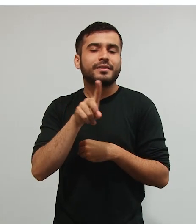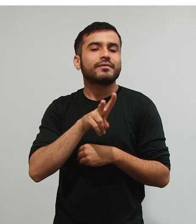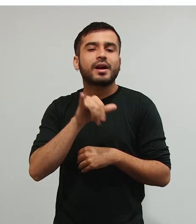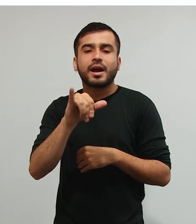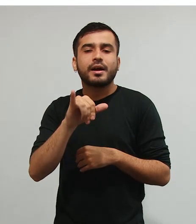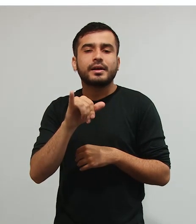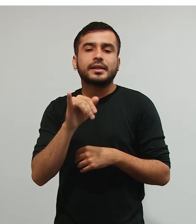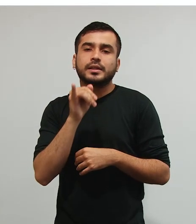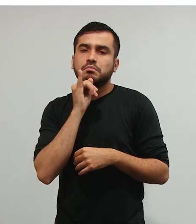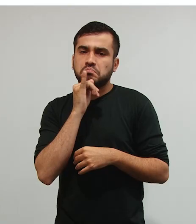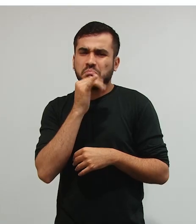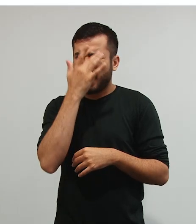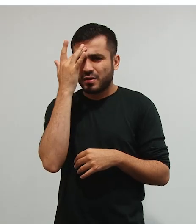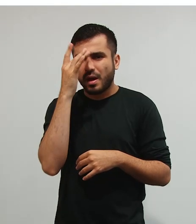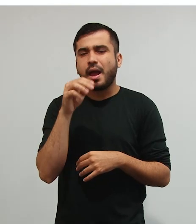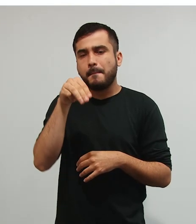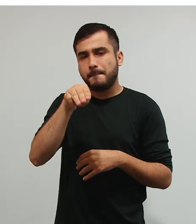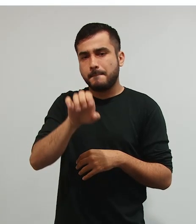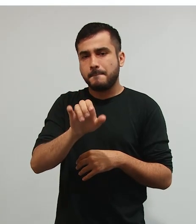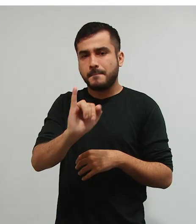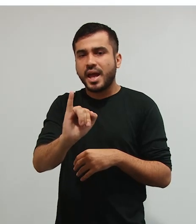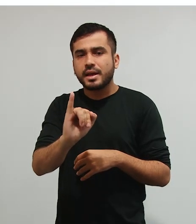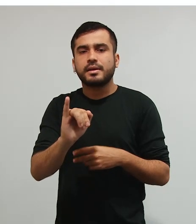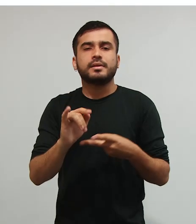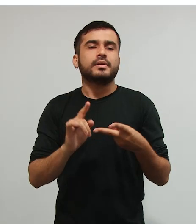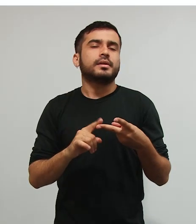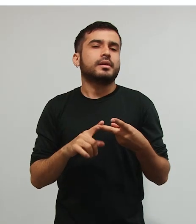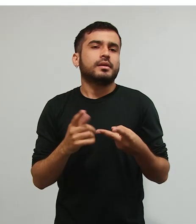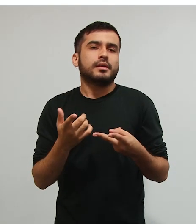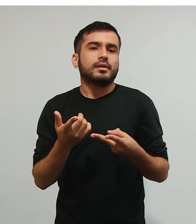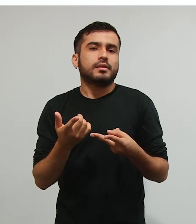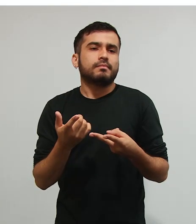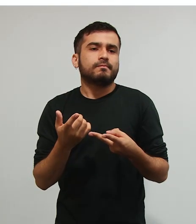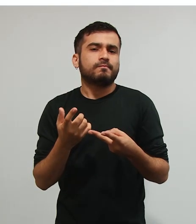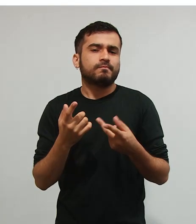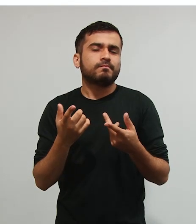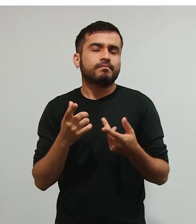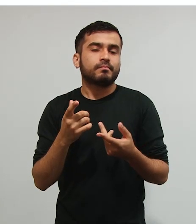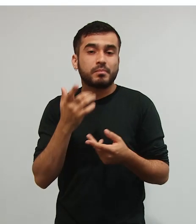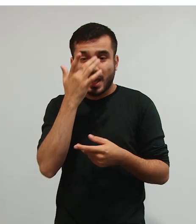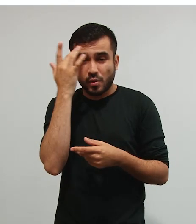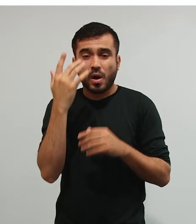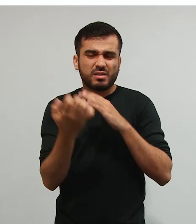você, microempreendedor, MEI, né,